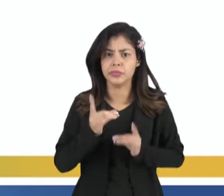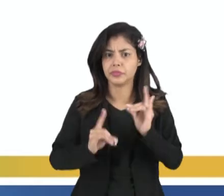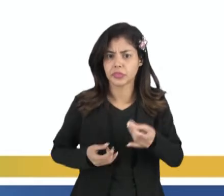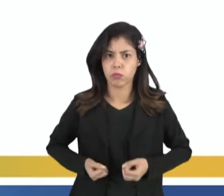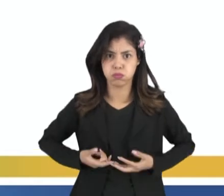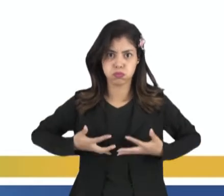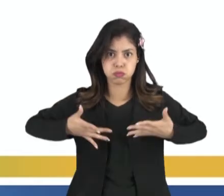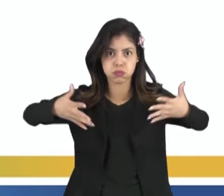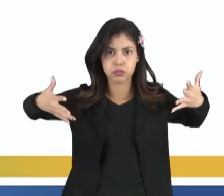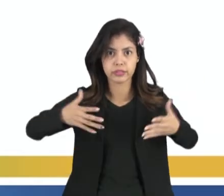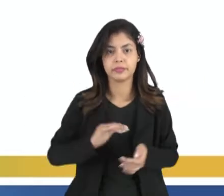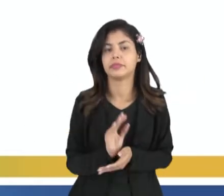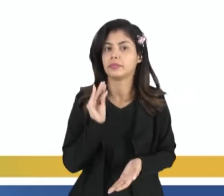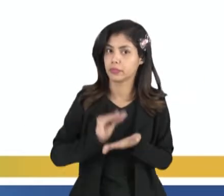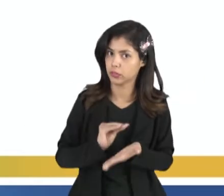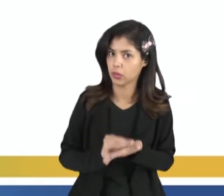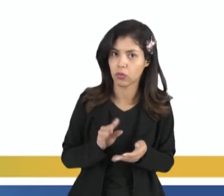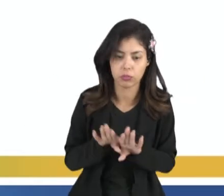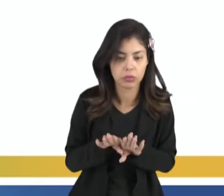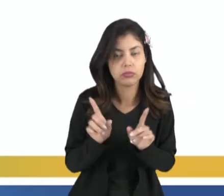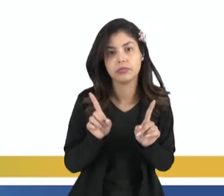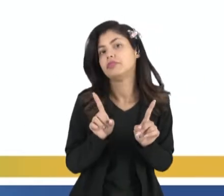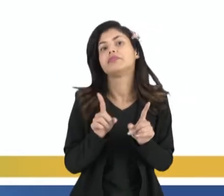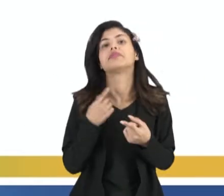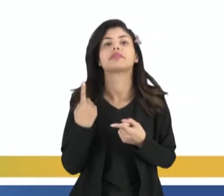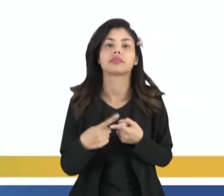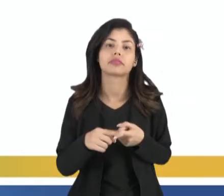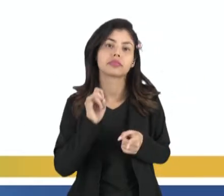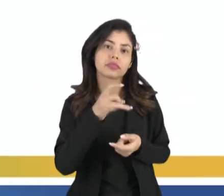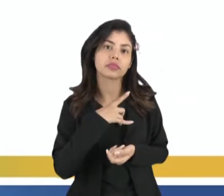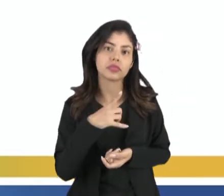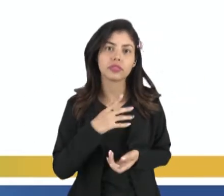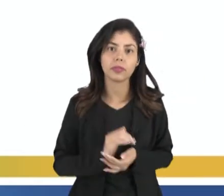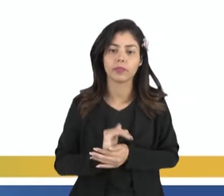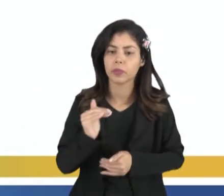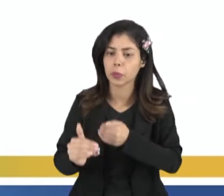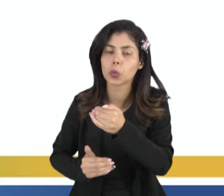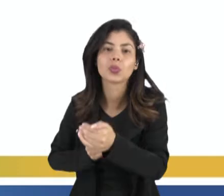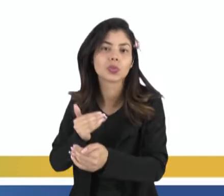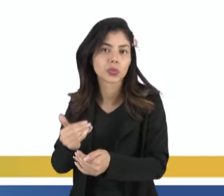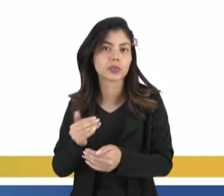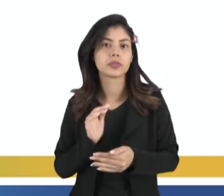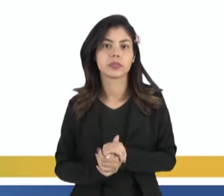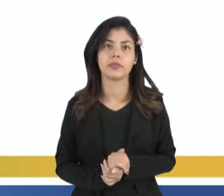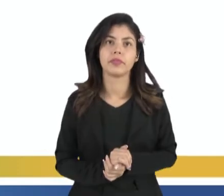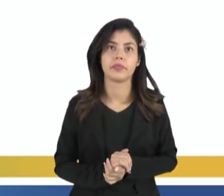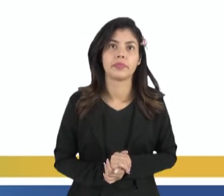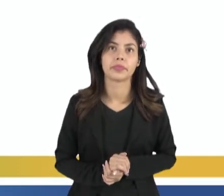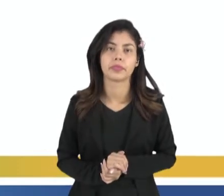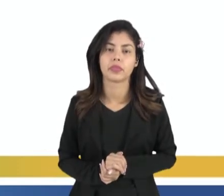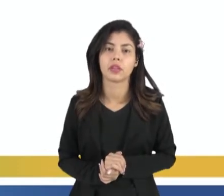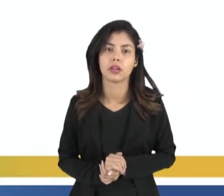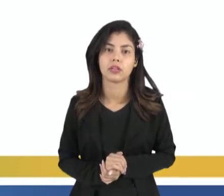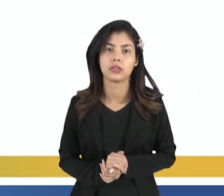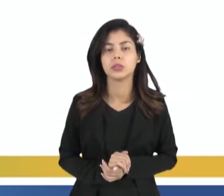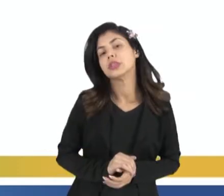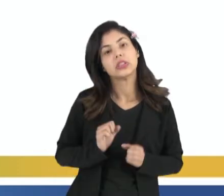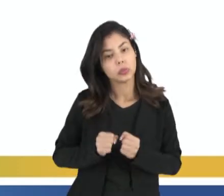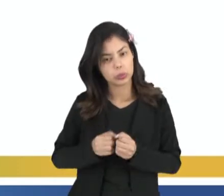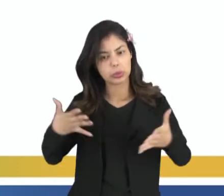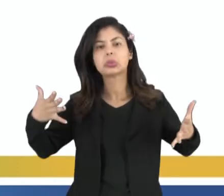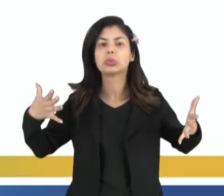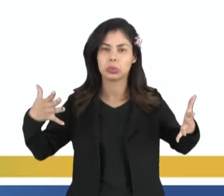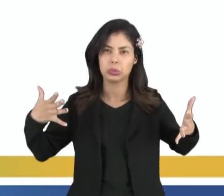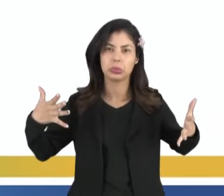em excesso e nem hormônio em falta. Porque se a gente tiver esse processo de né, de uma concentração